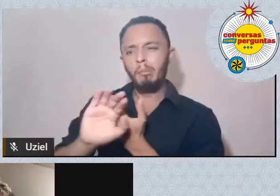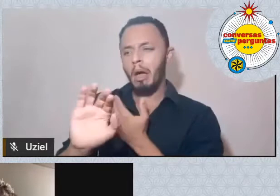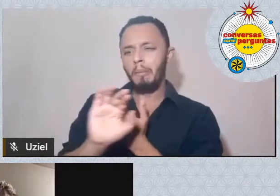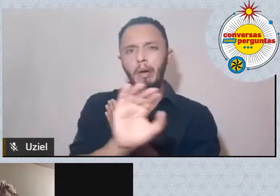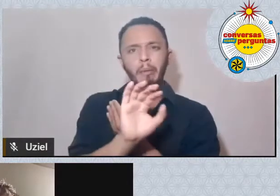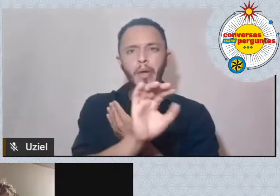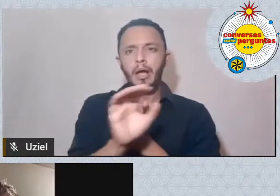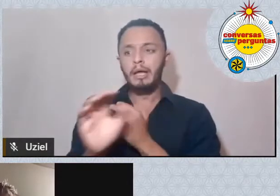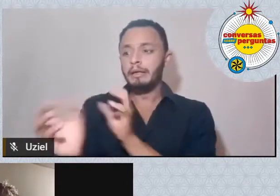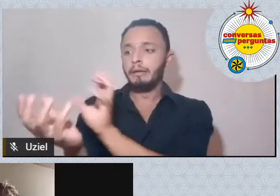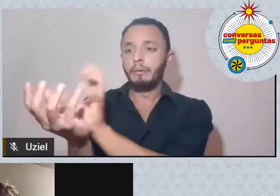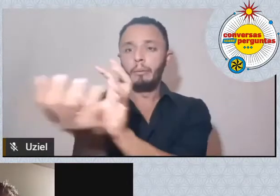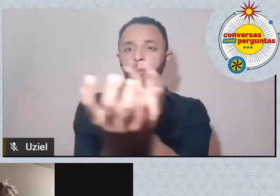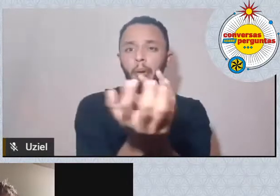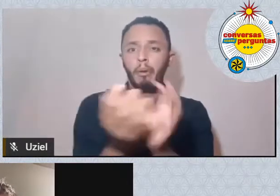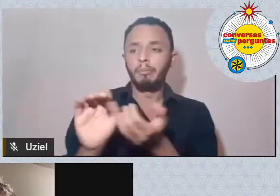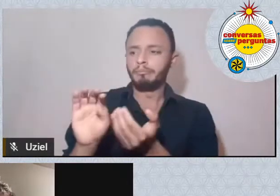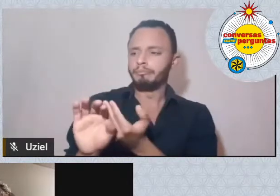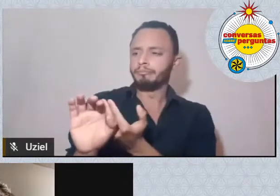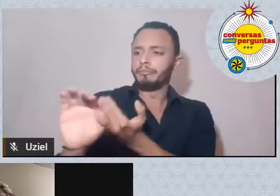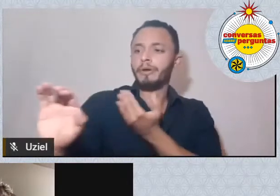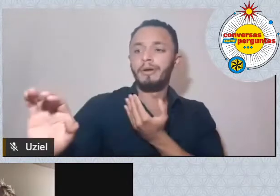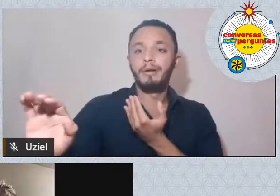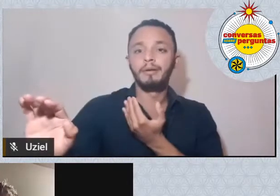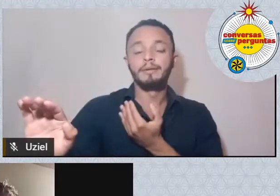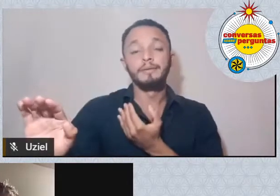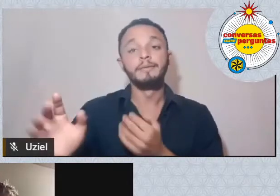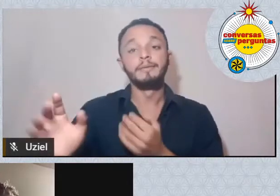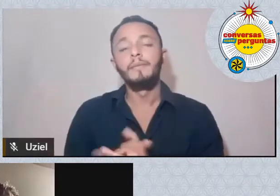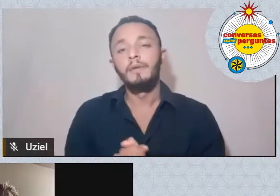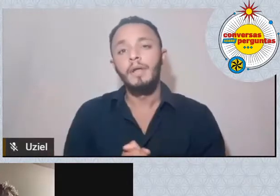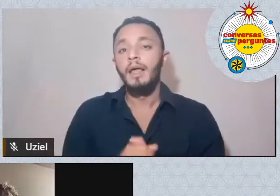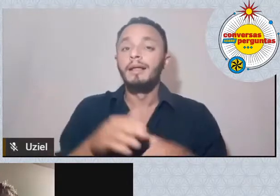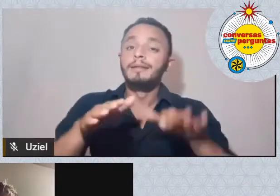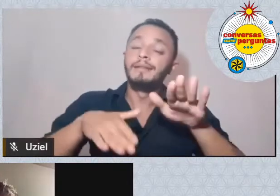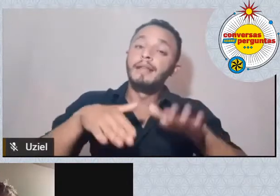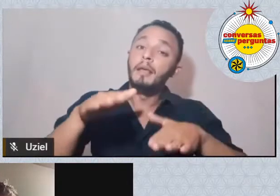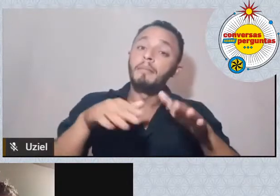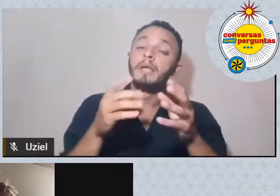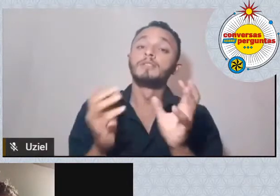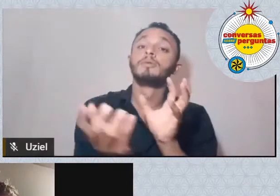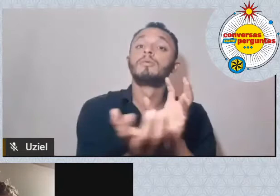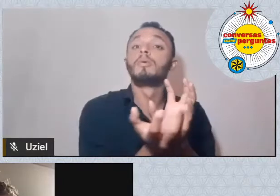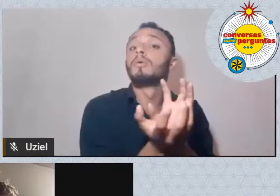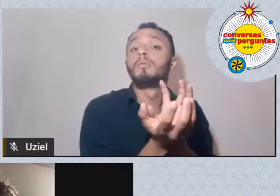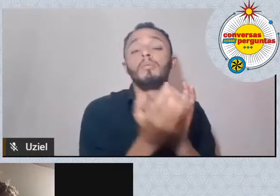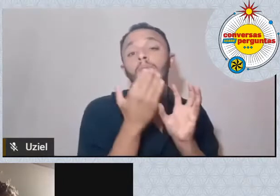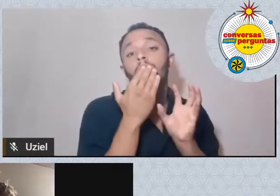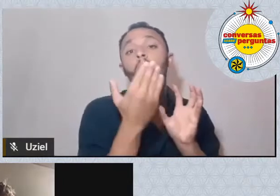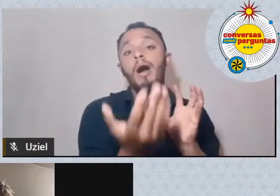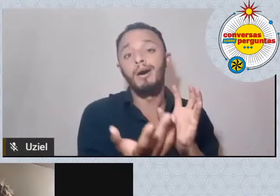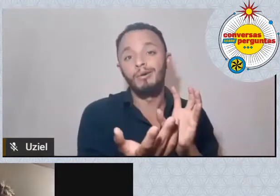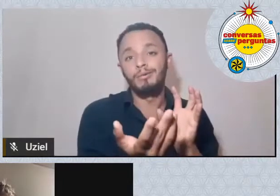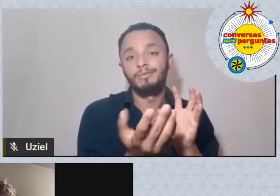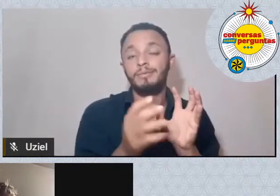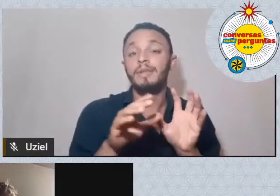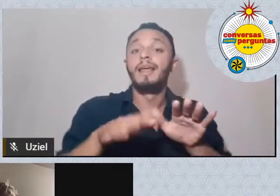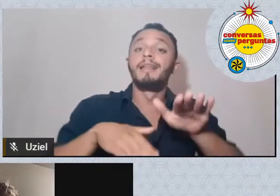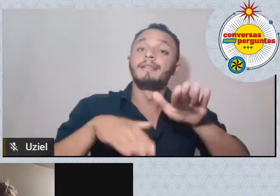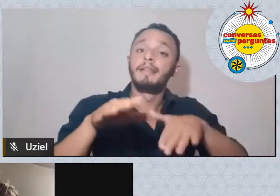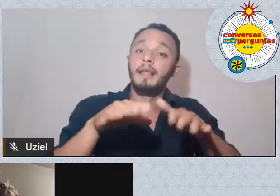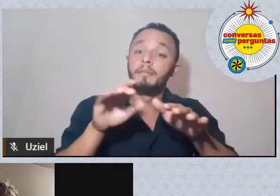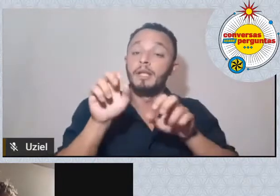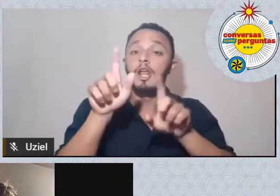Depende do coletivo, depende de qual curso que o coletivo cria para si, depende da lógica